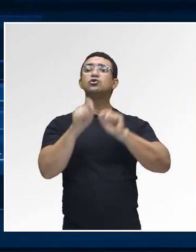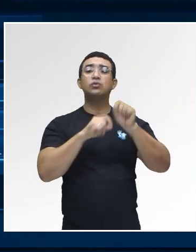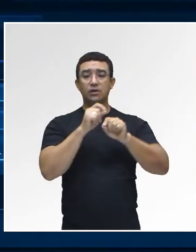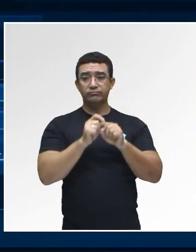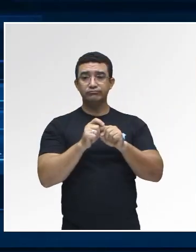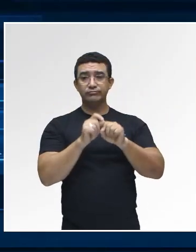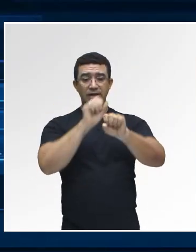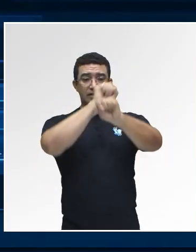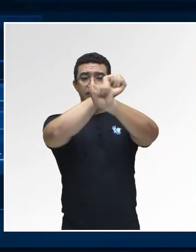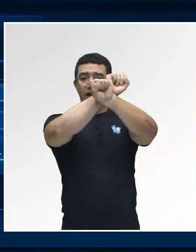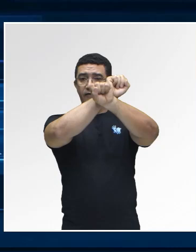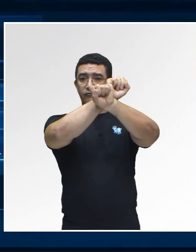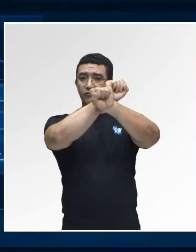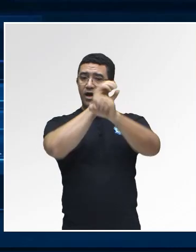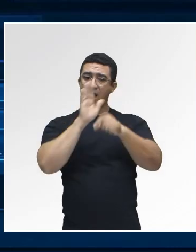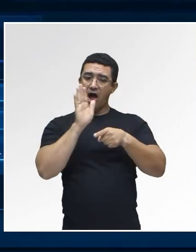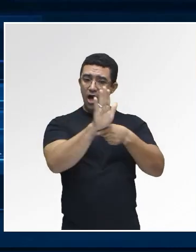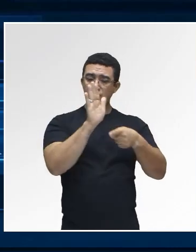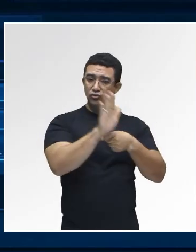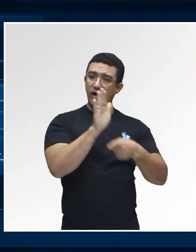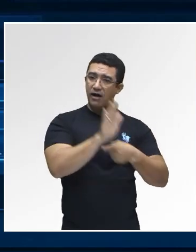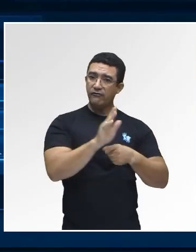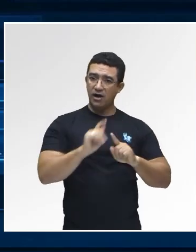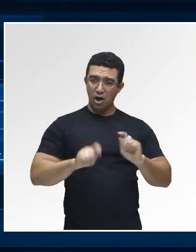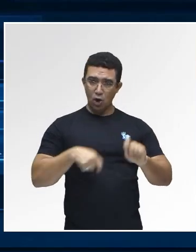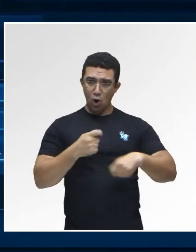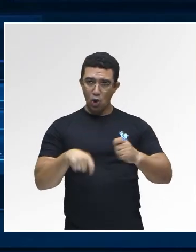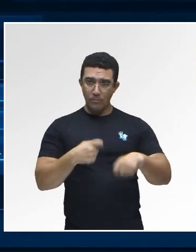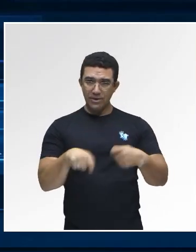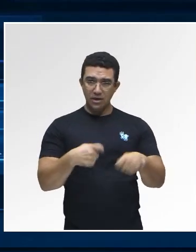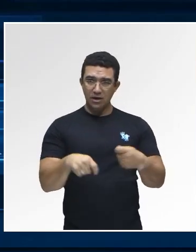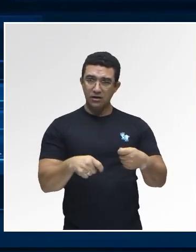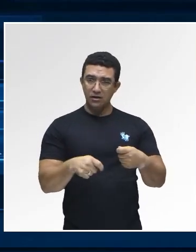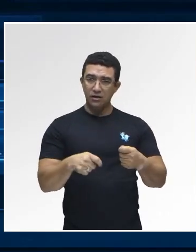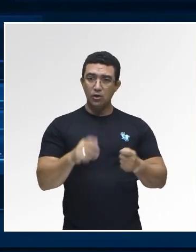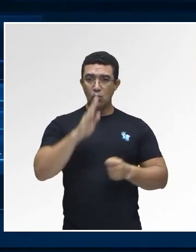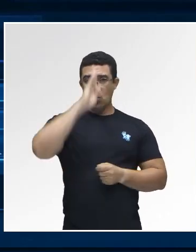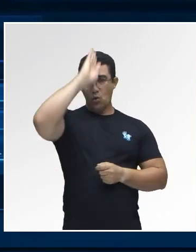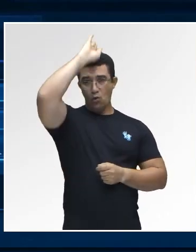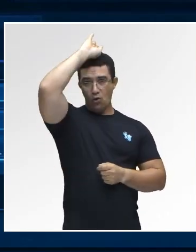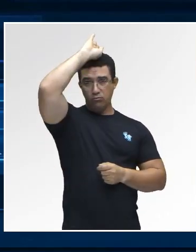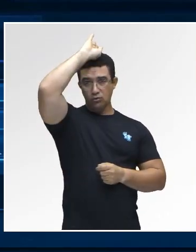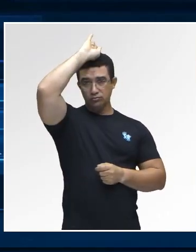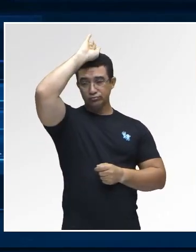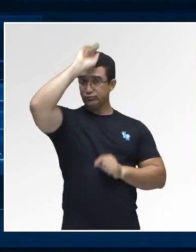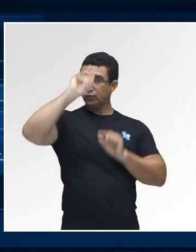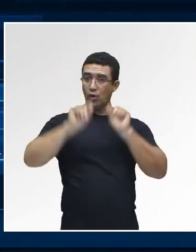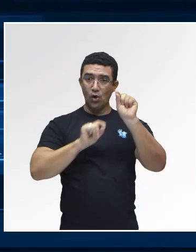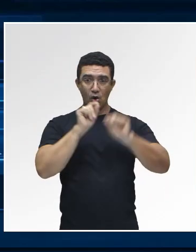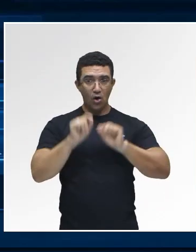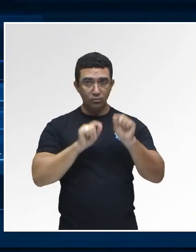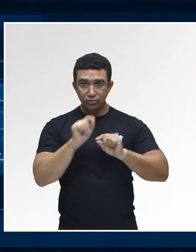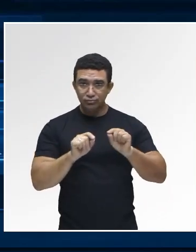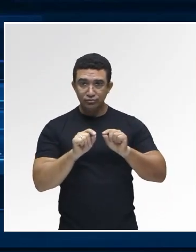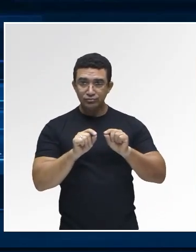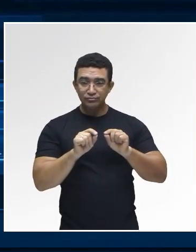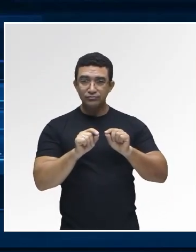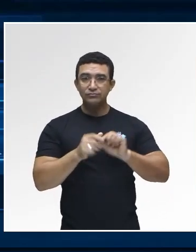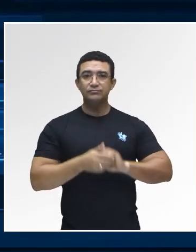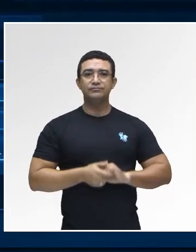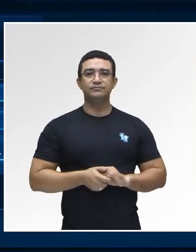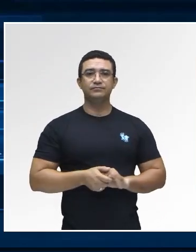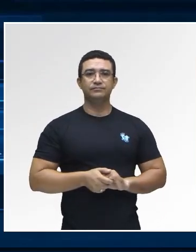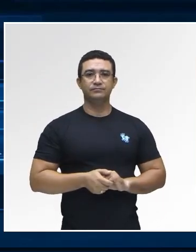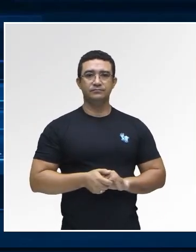Roma. Sem escravo, de onde eu vou tirar ali os meus benefícios econômicos? Não é verdade? Quarto